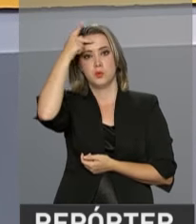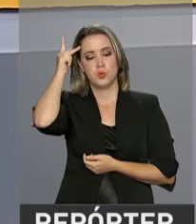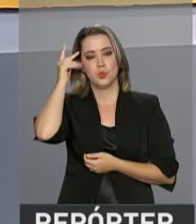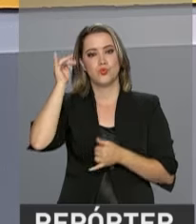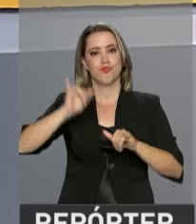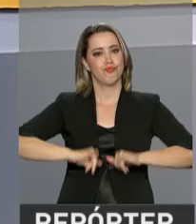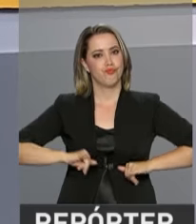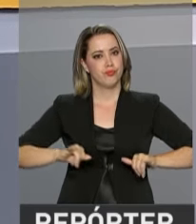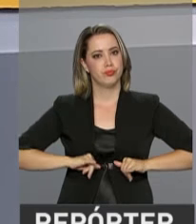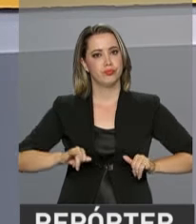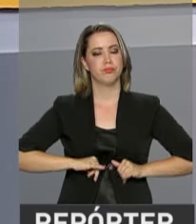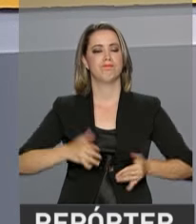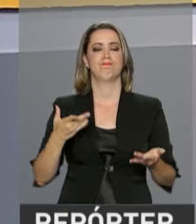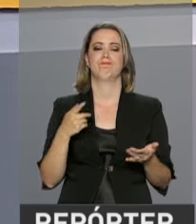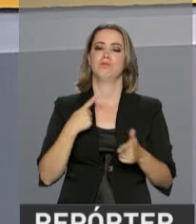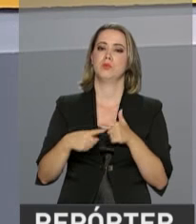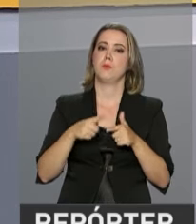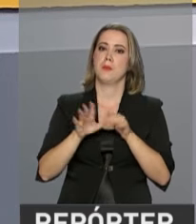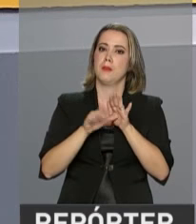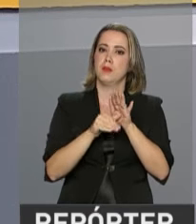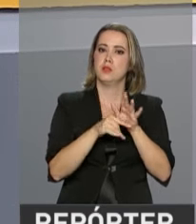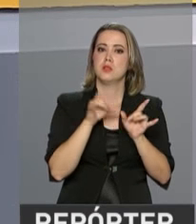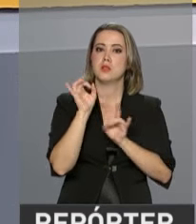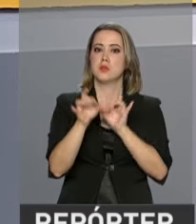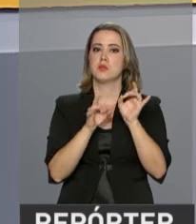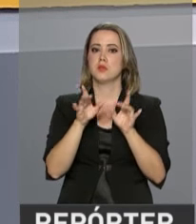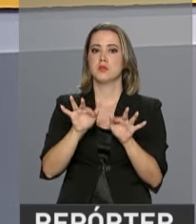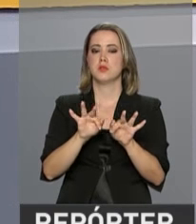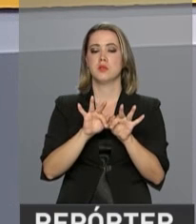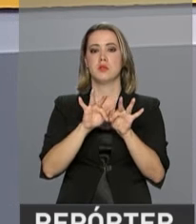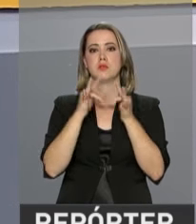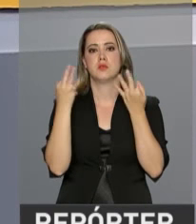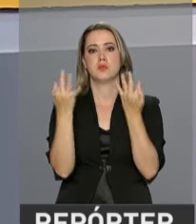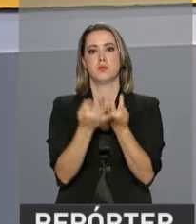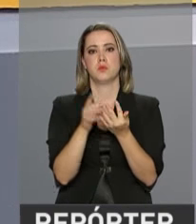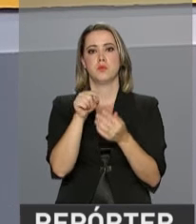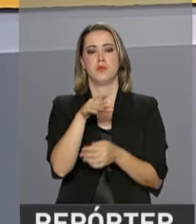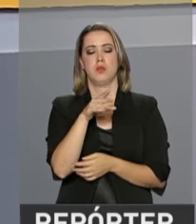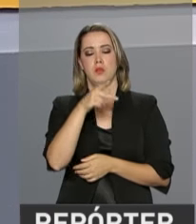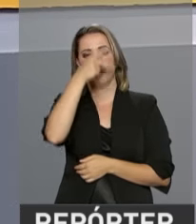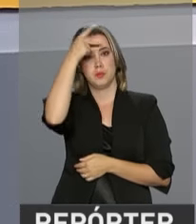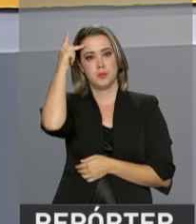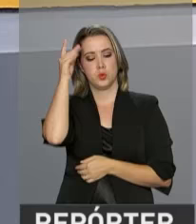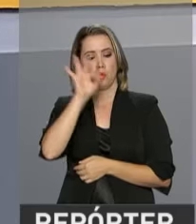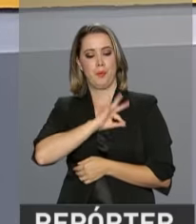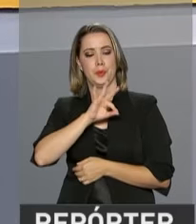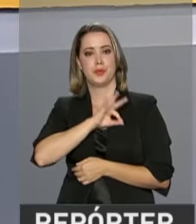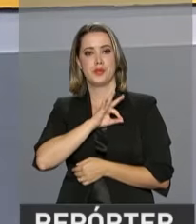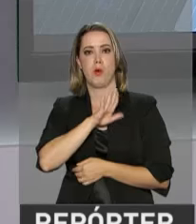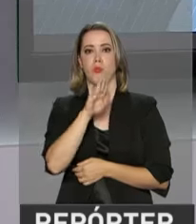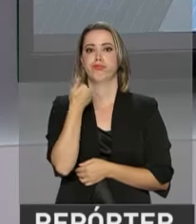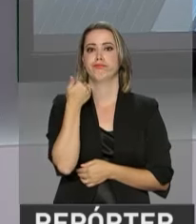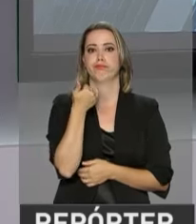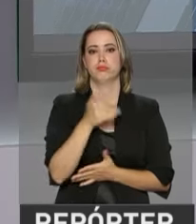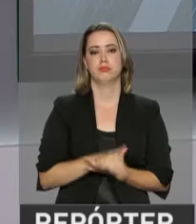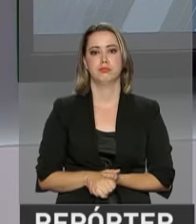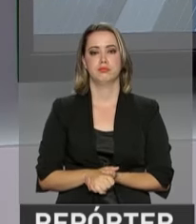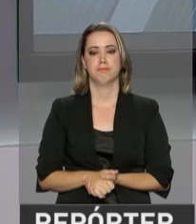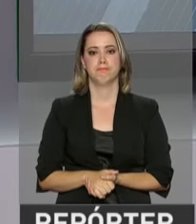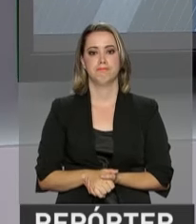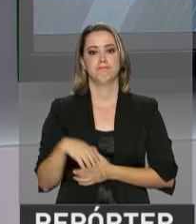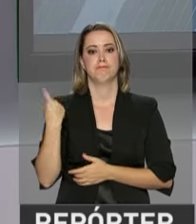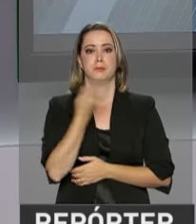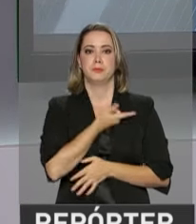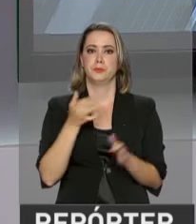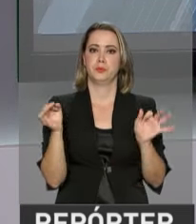da ação criminosa em especial as aos familiares do policial paraguaio morto nós ficamos